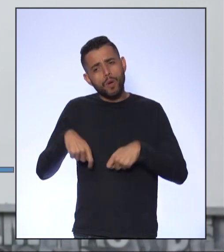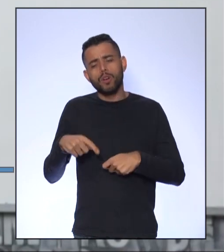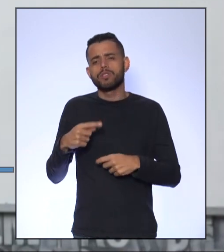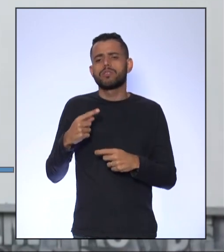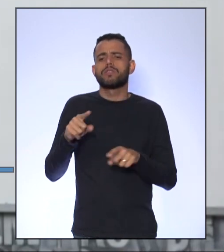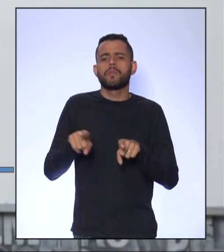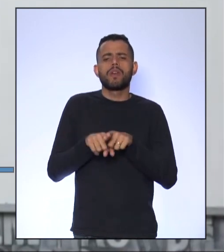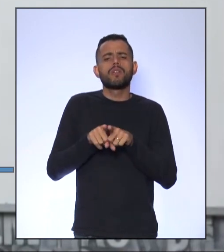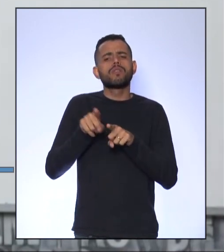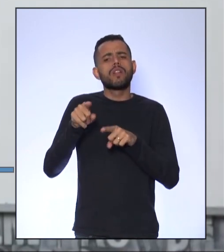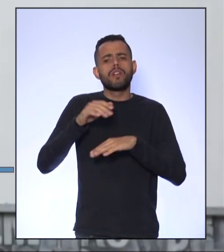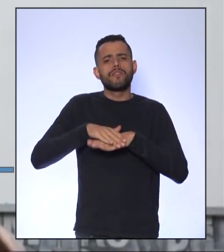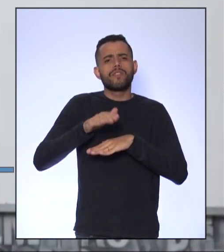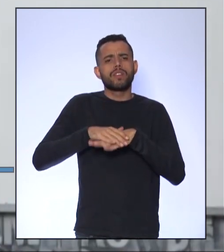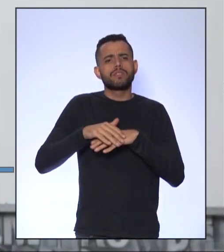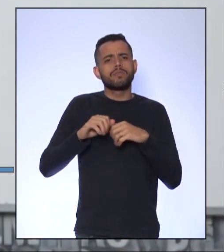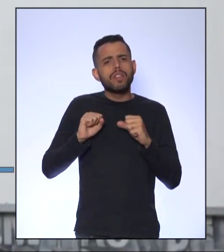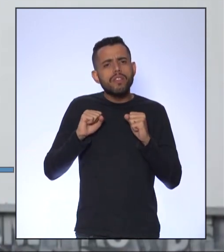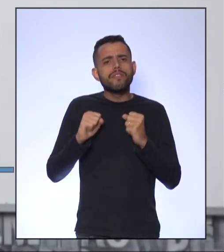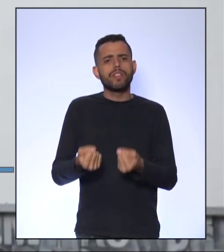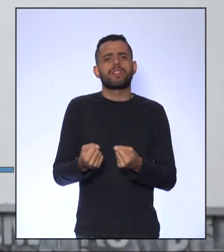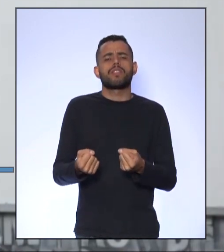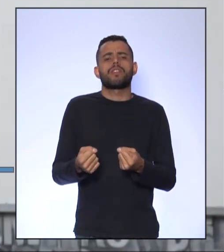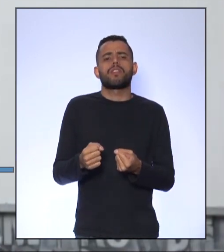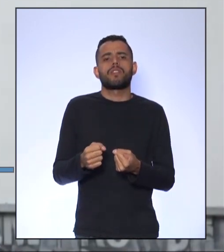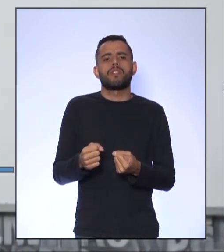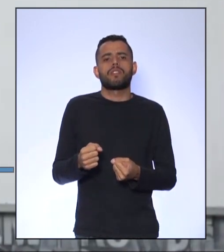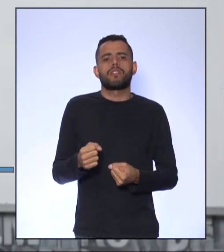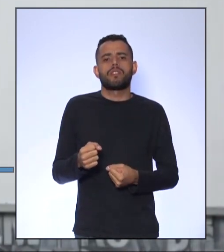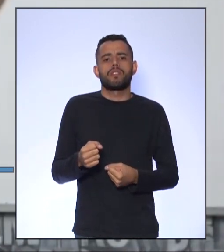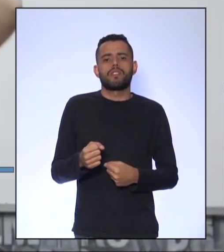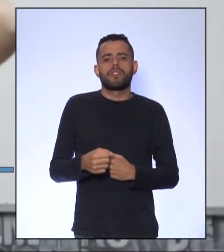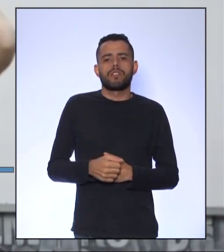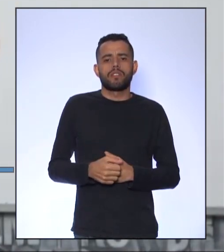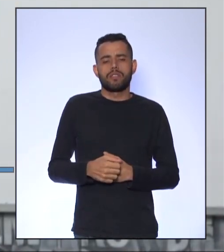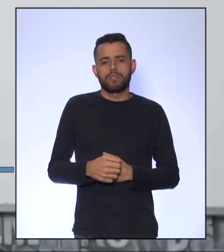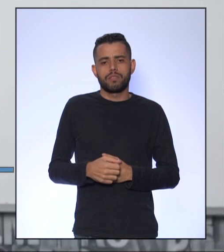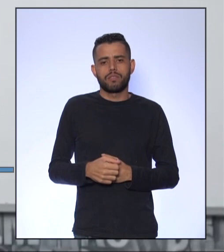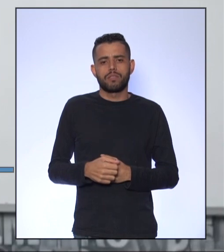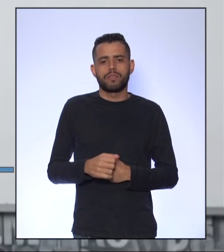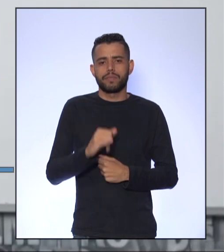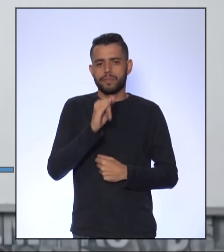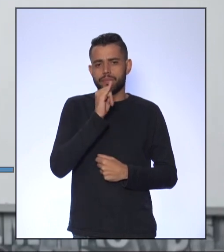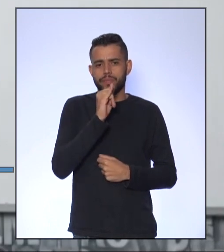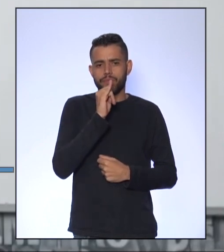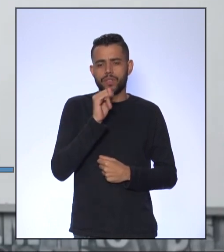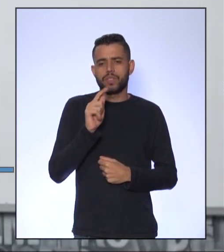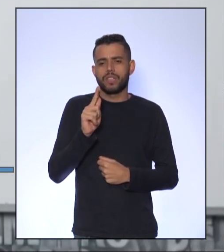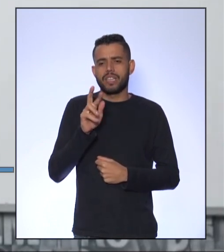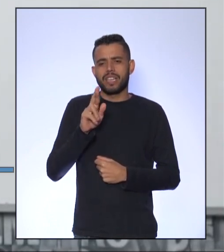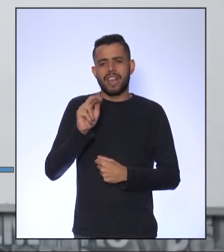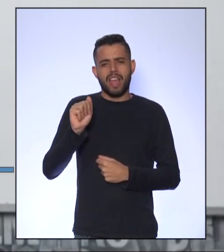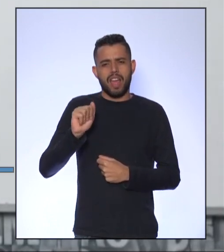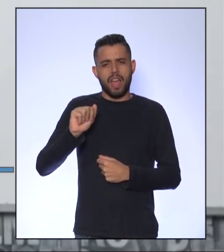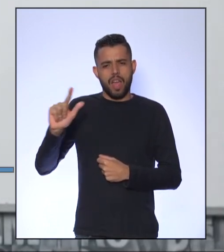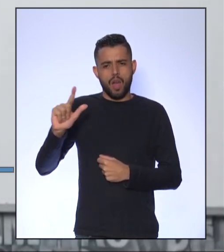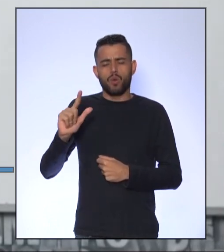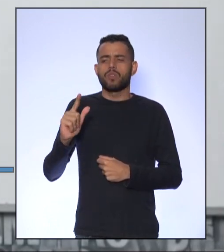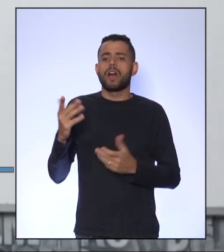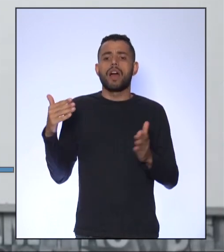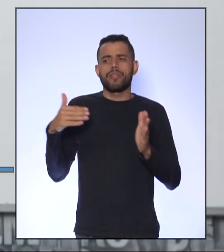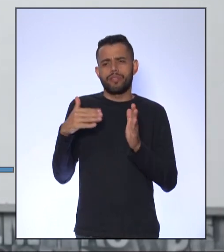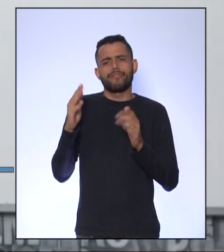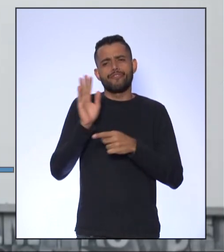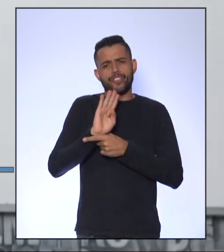fez para defender ali o que nós chamamos de Santo Graal, que virou objeto de filmes, inclusive. Mas